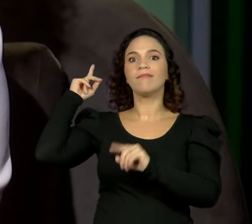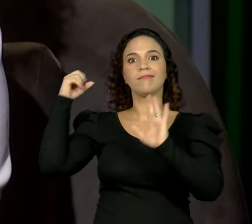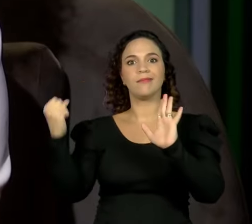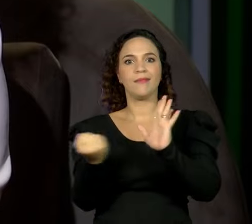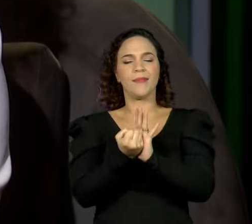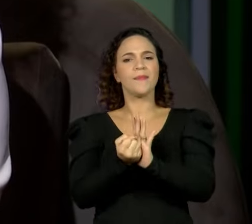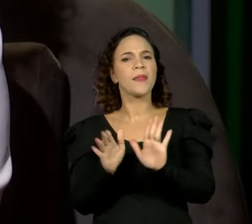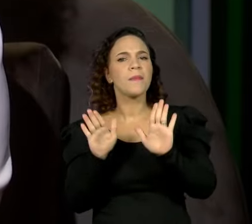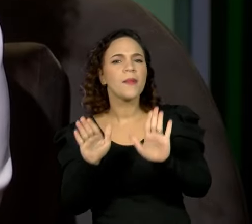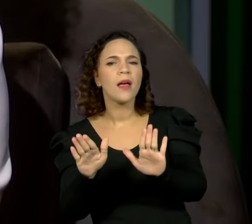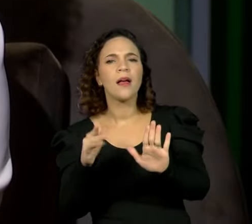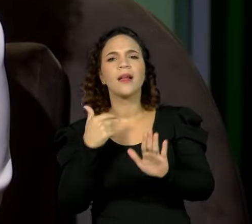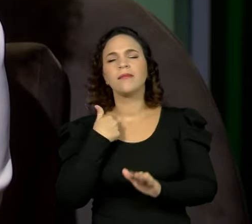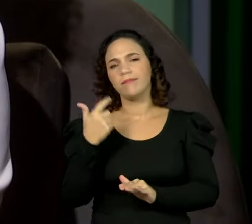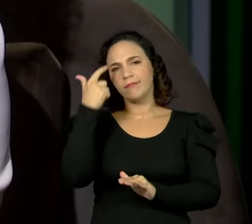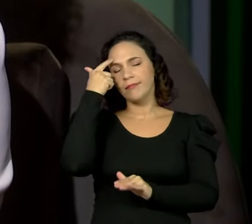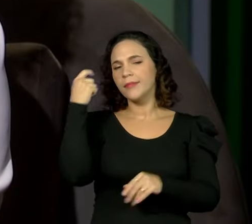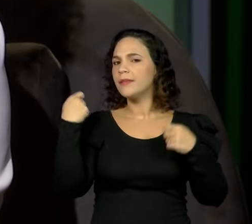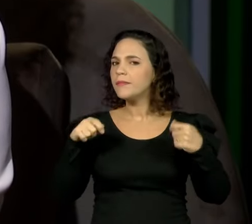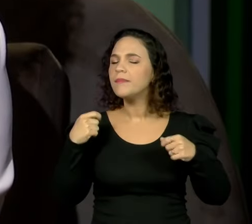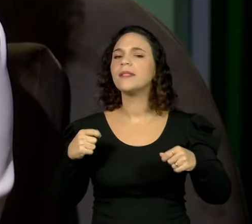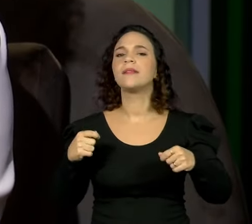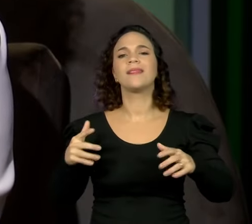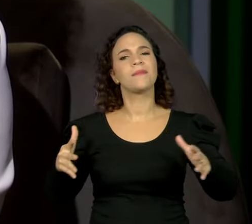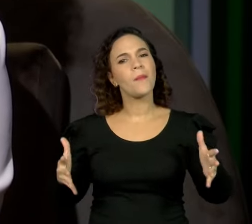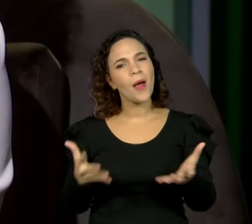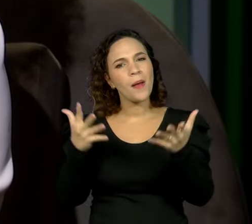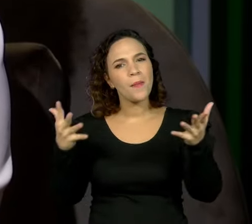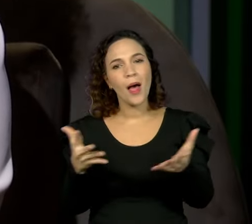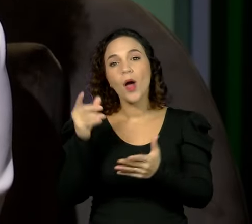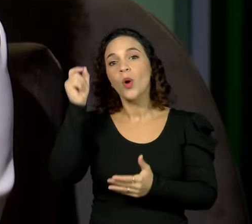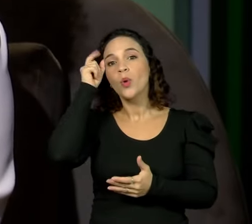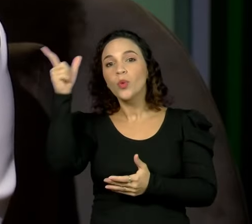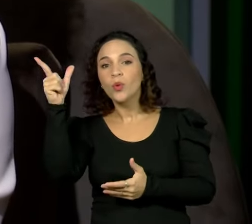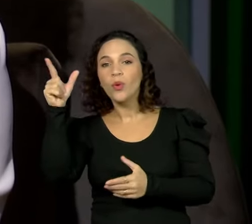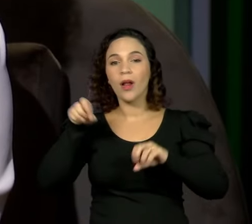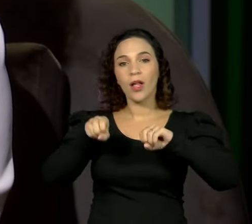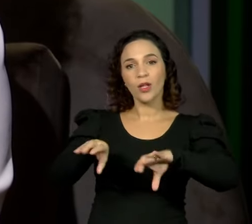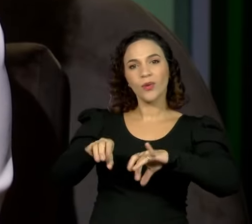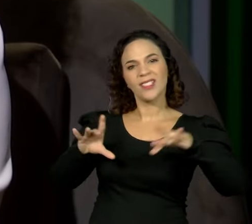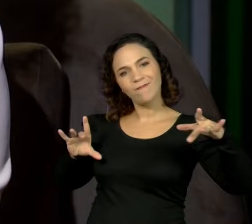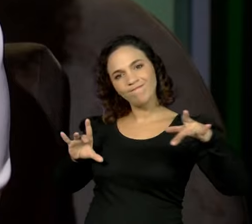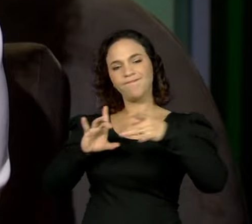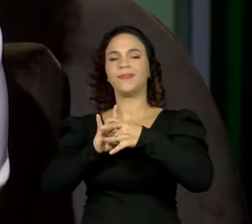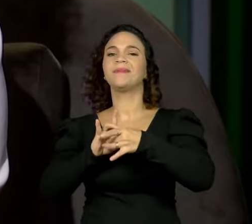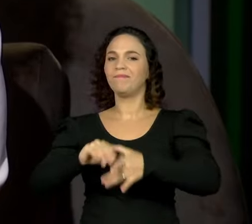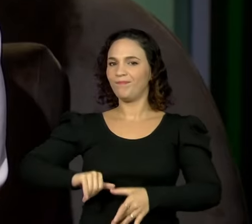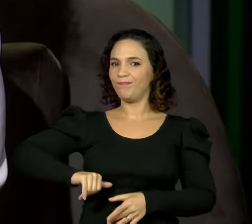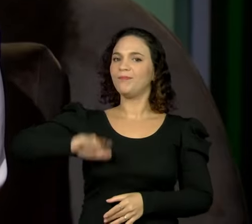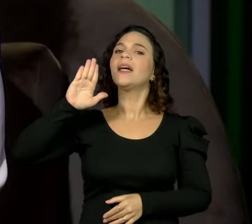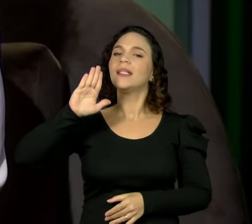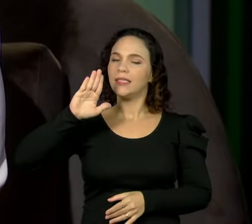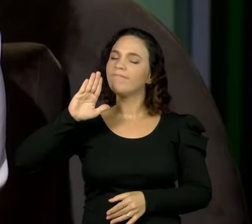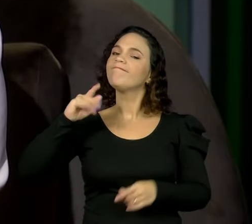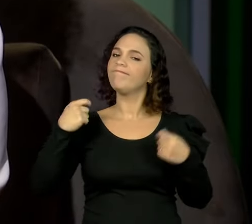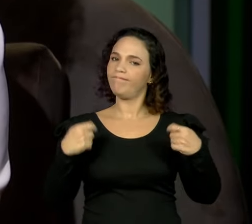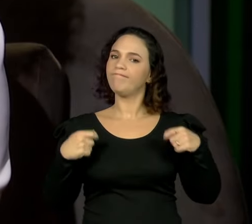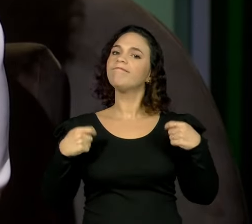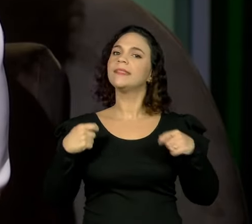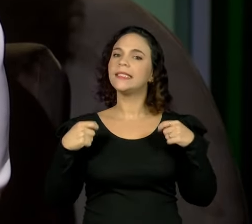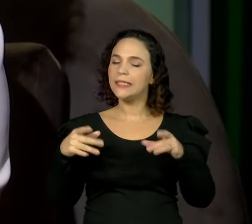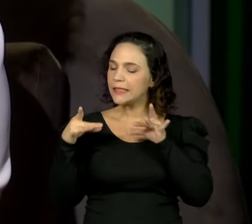mas eu penso que é um trabalho que a gente precisaria que a parte da cultura e a educação se ligassem, se conectassem muito mais